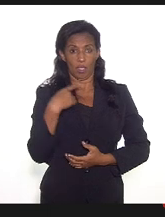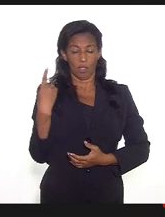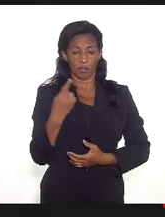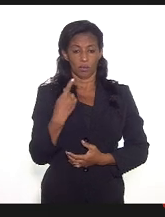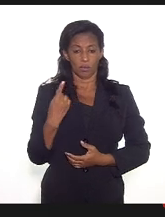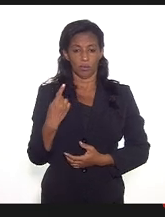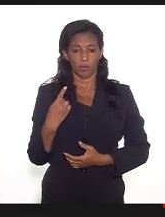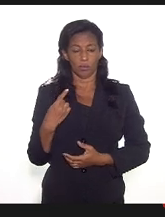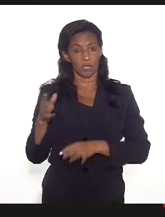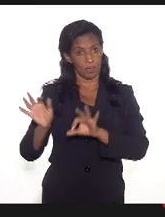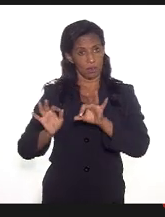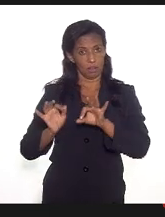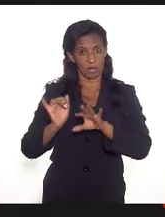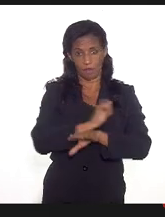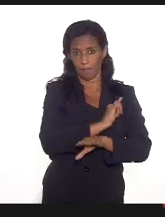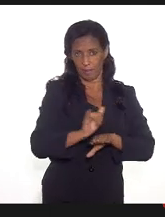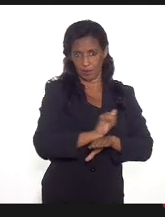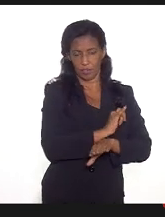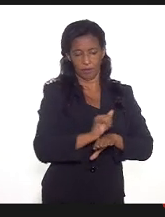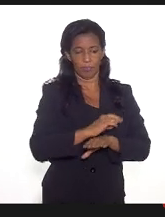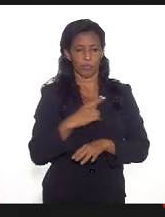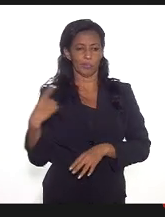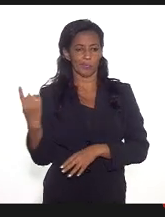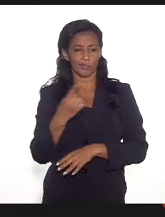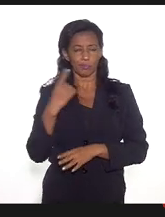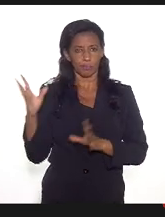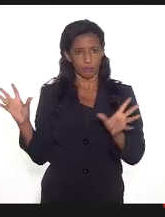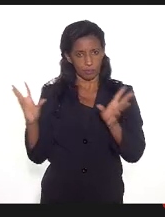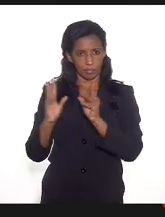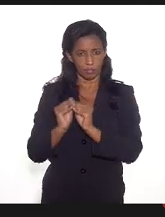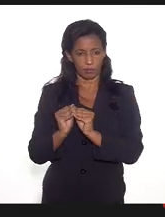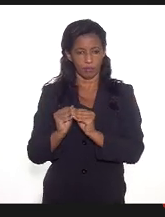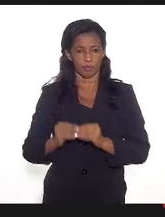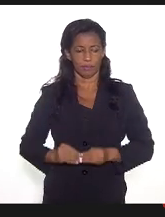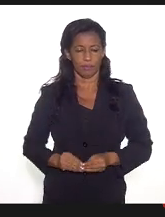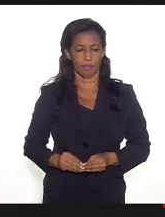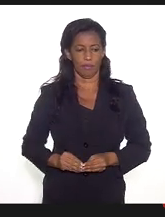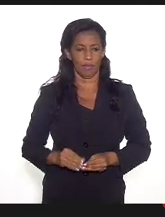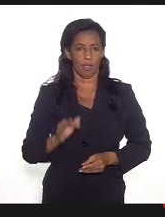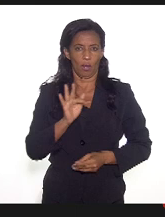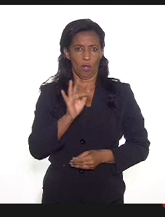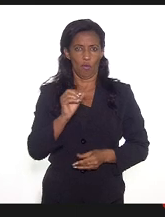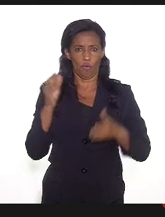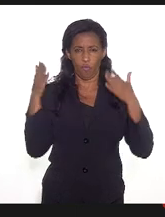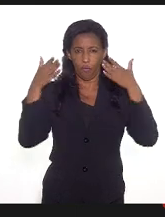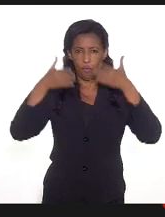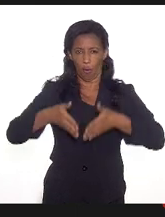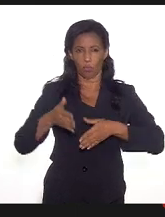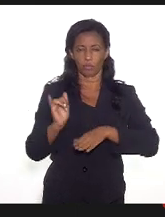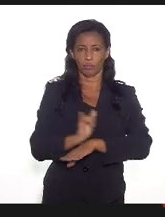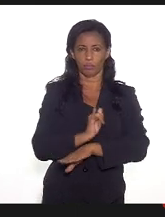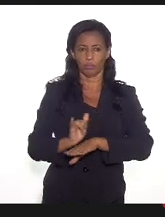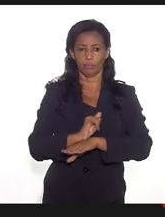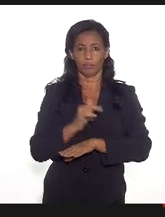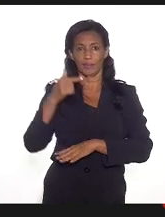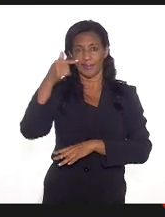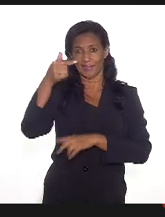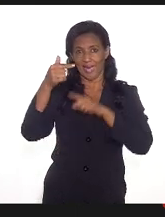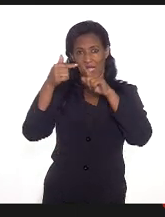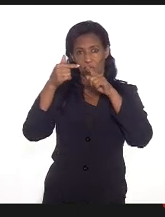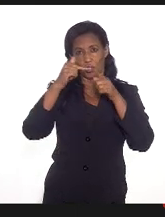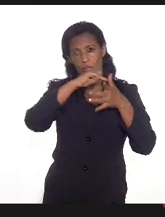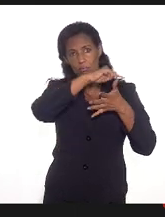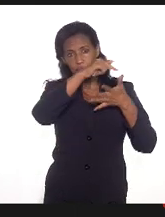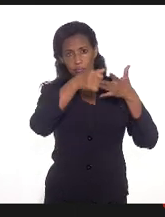e desse planejamento, nós definimos como focos estratégicos esses sete